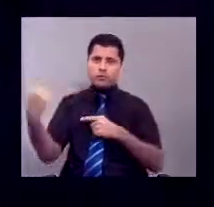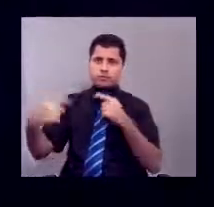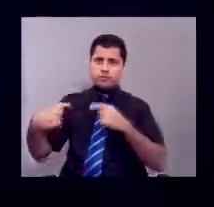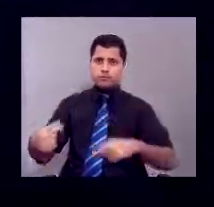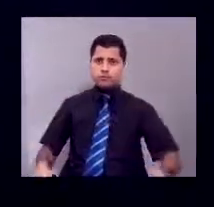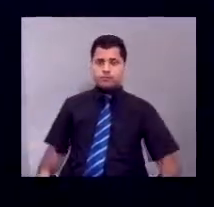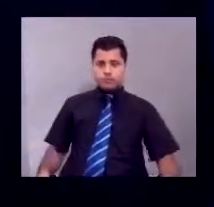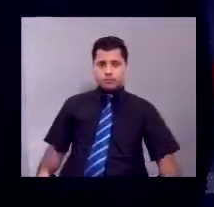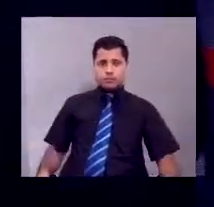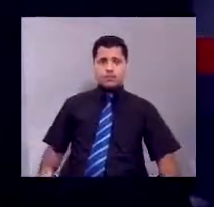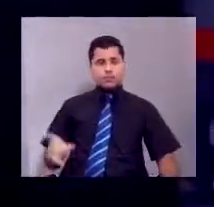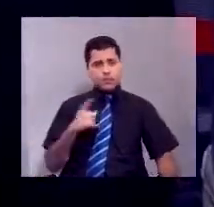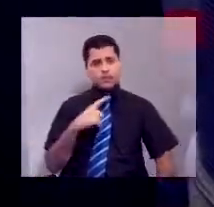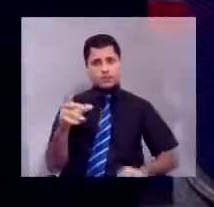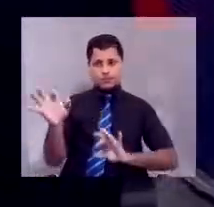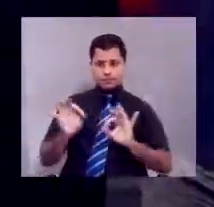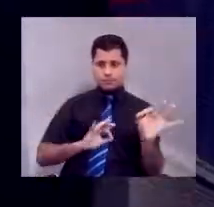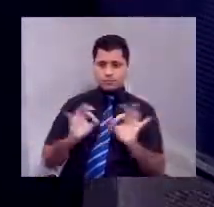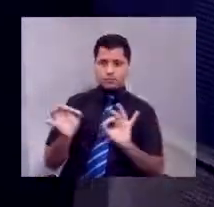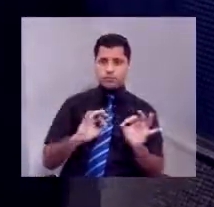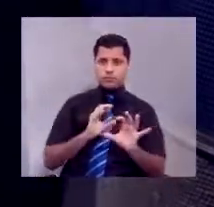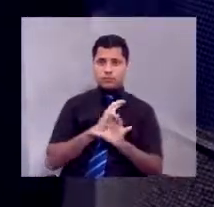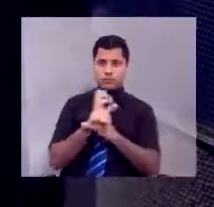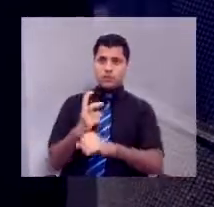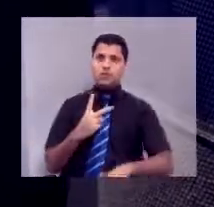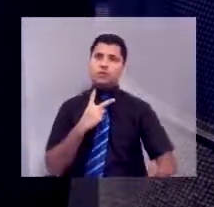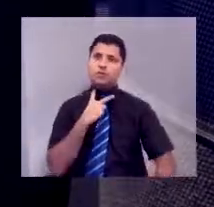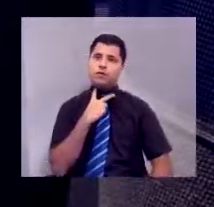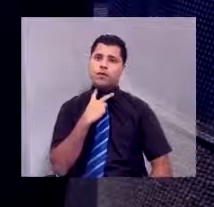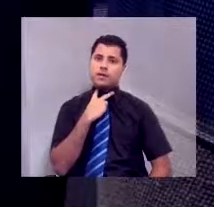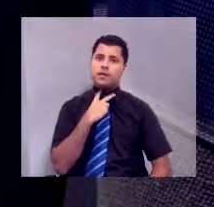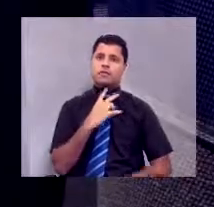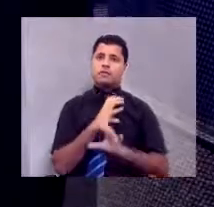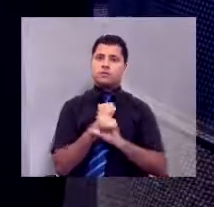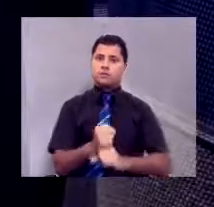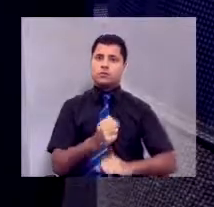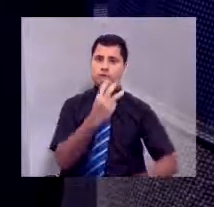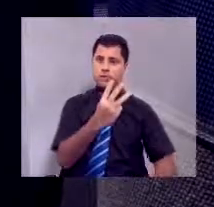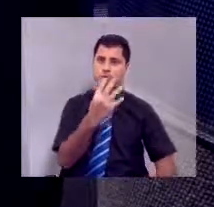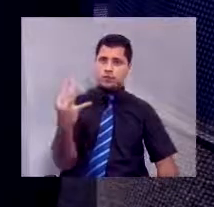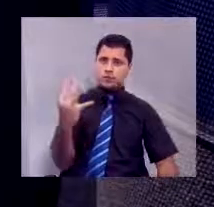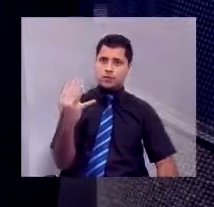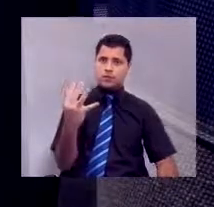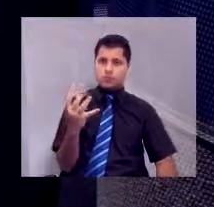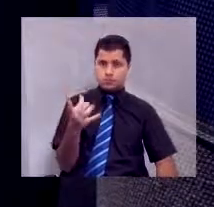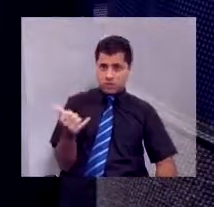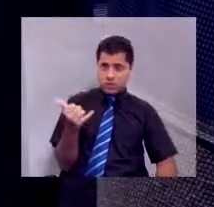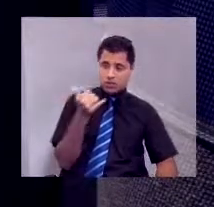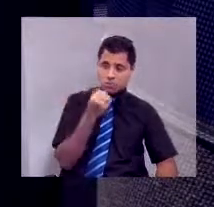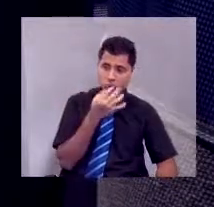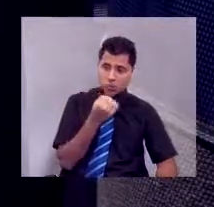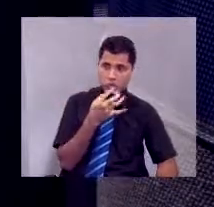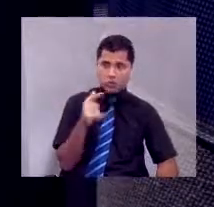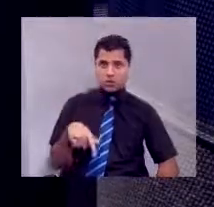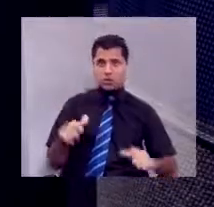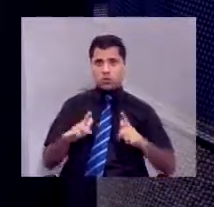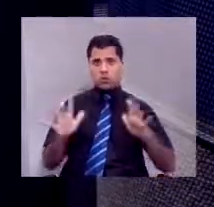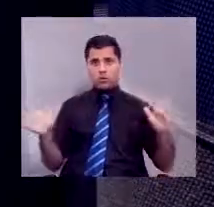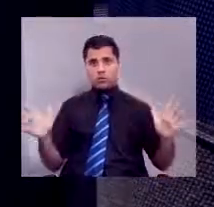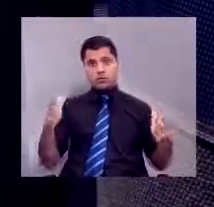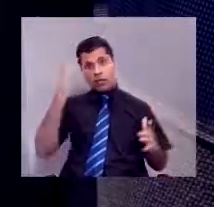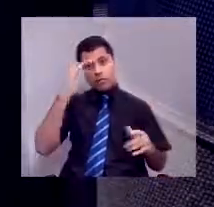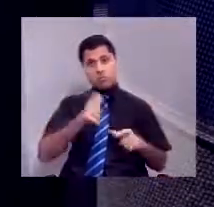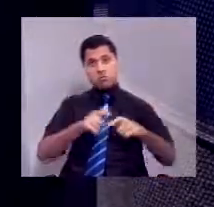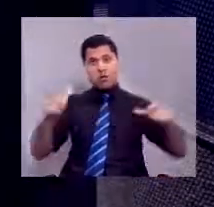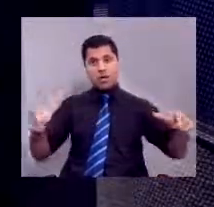são abertas 34 vagas. O senhor acha esse número adequado, né, para a residência aqui na cidade? O senhor acha que deveria ser mais